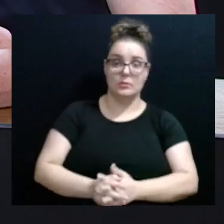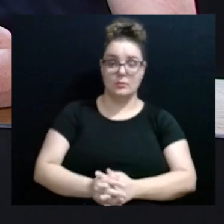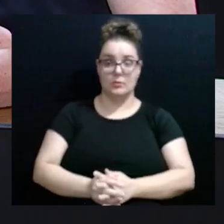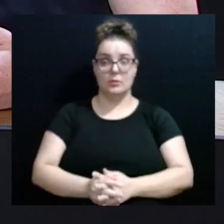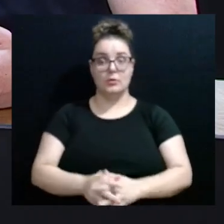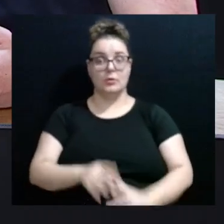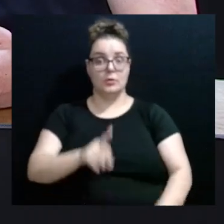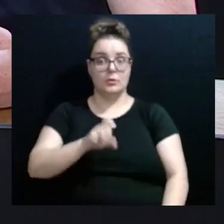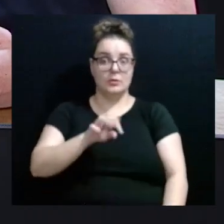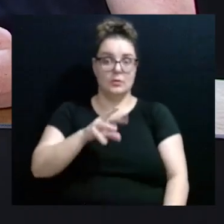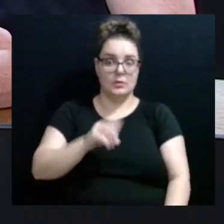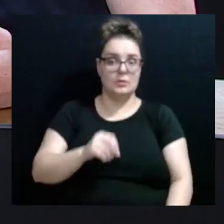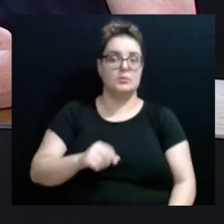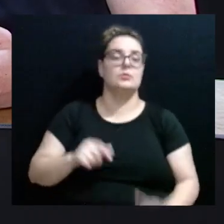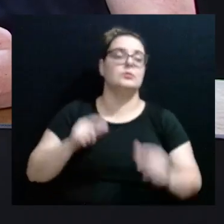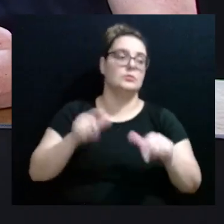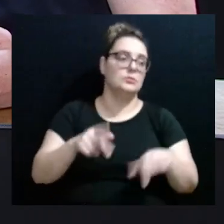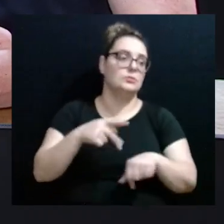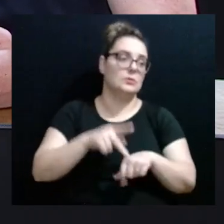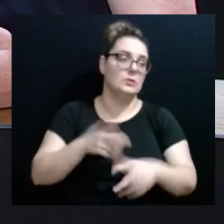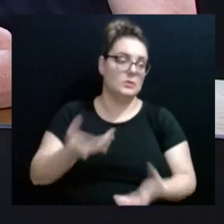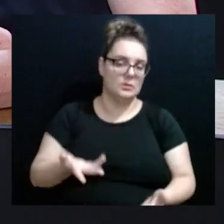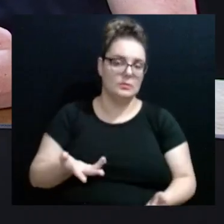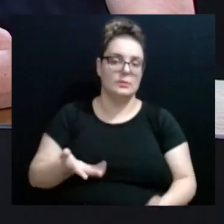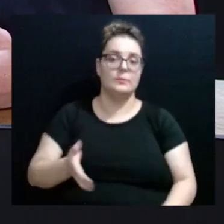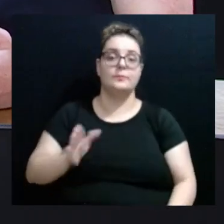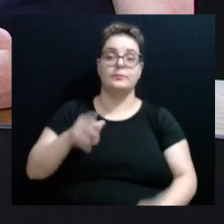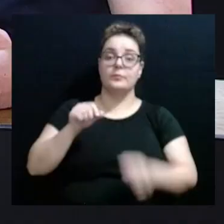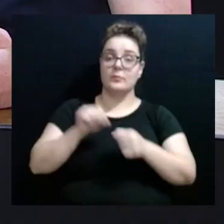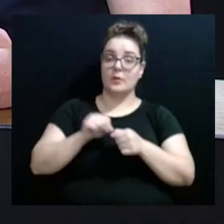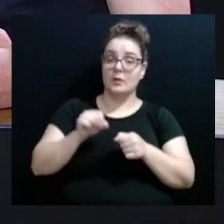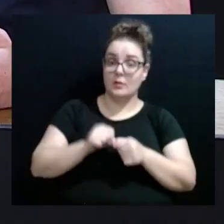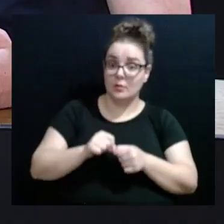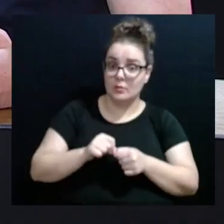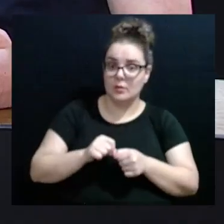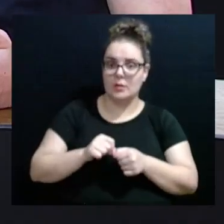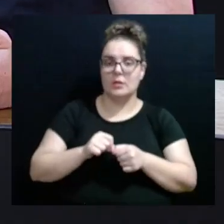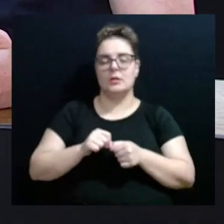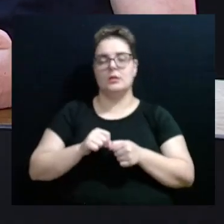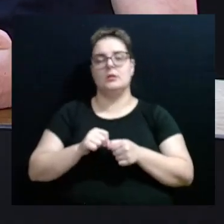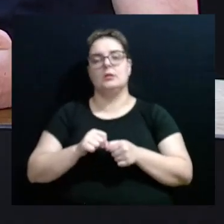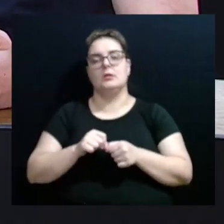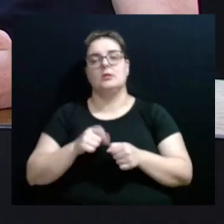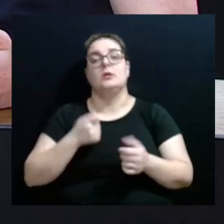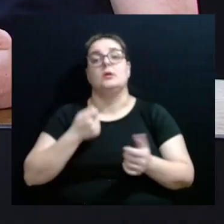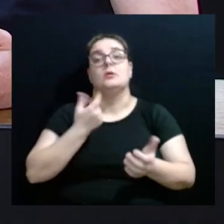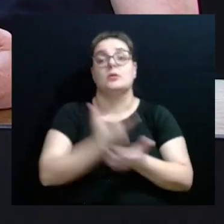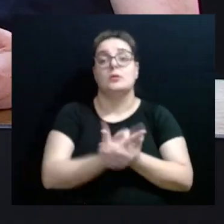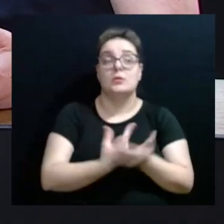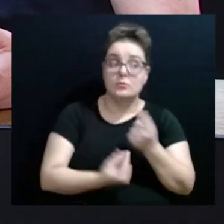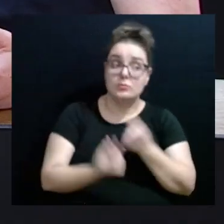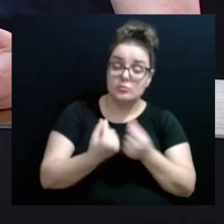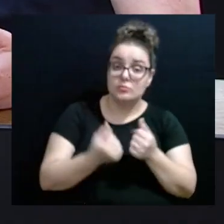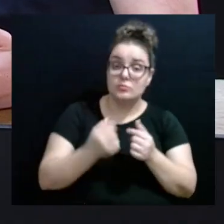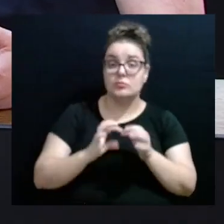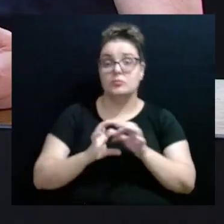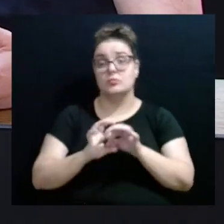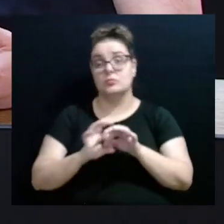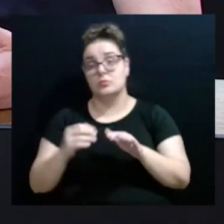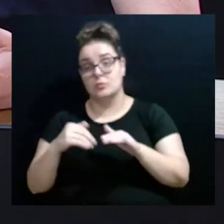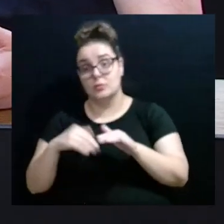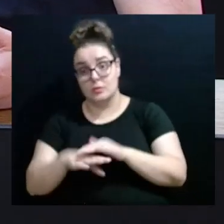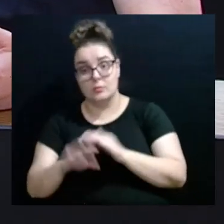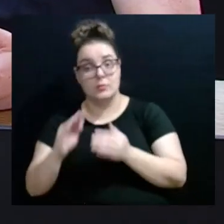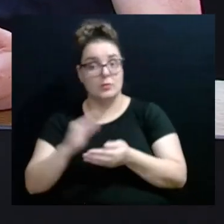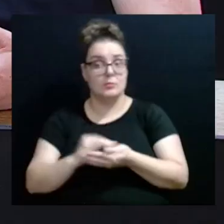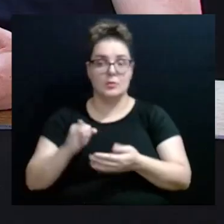origem, do destino do país que você vai, em espécie. Já faça já compre esse dinheiro,